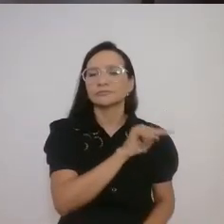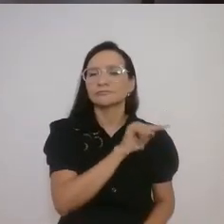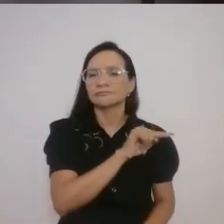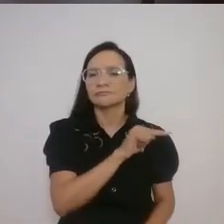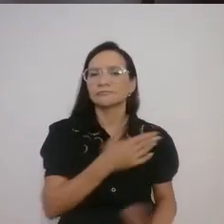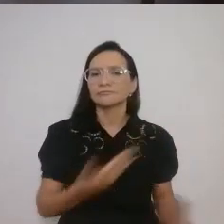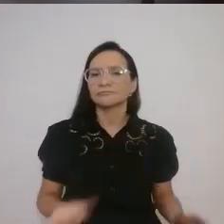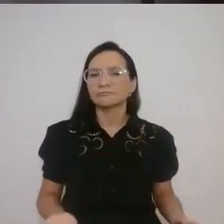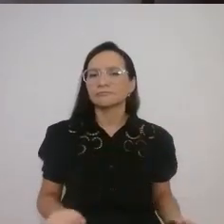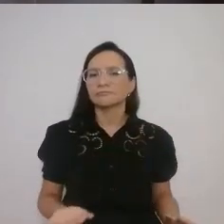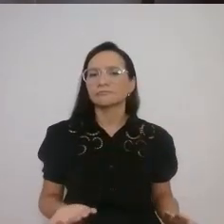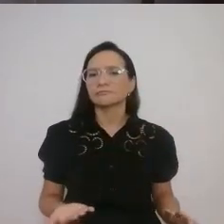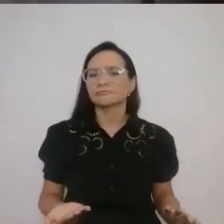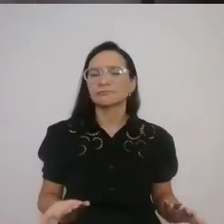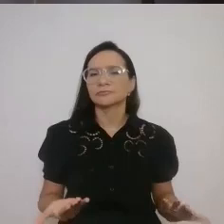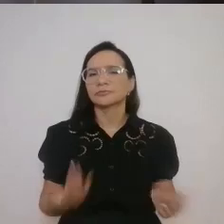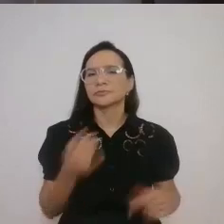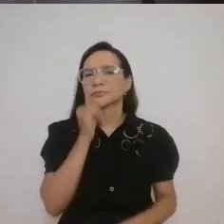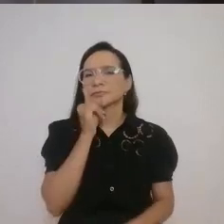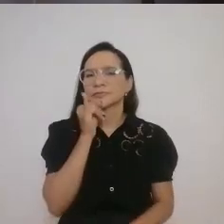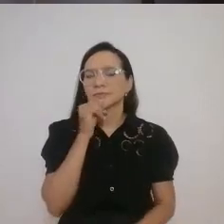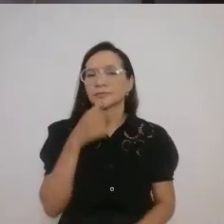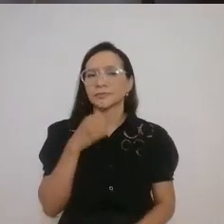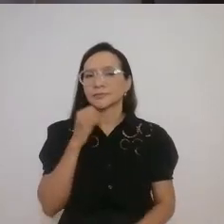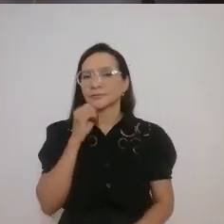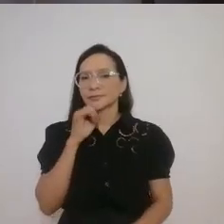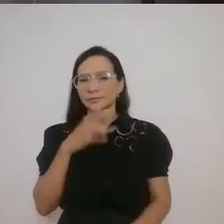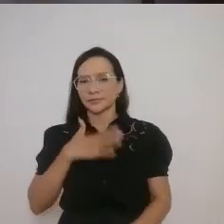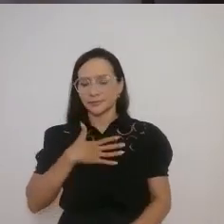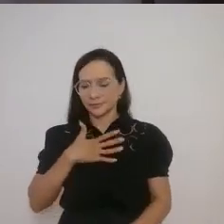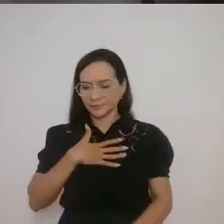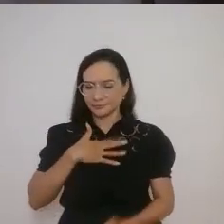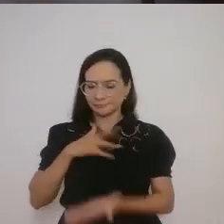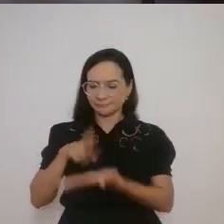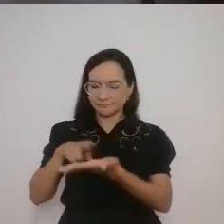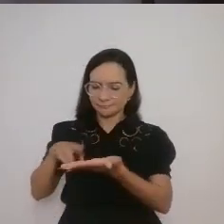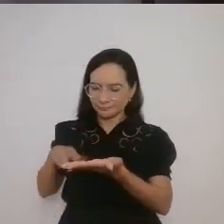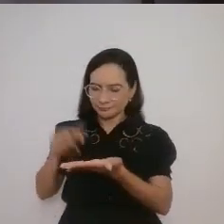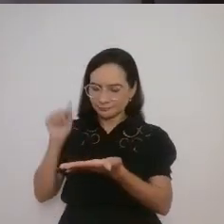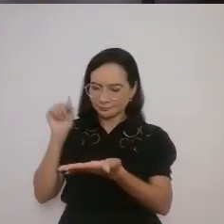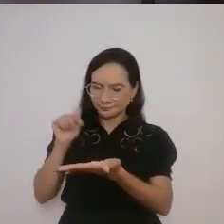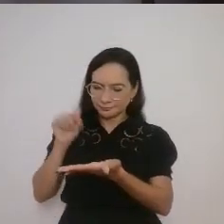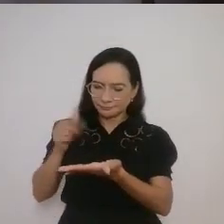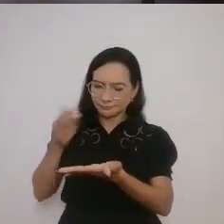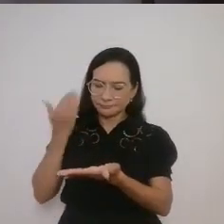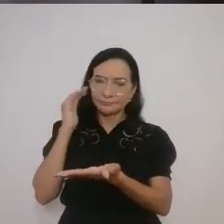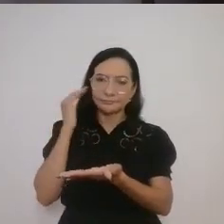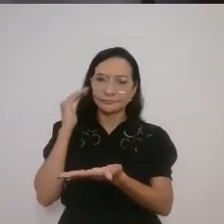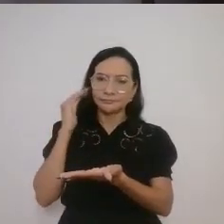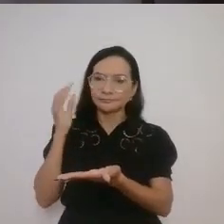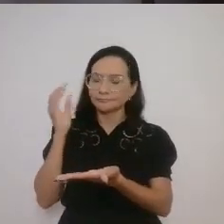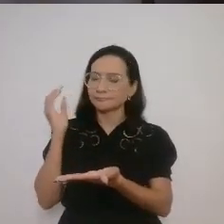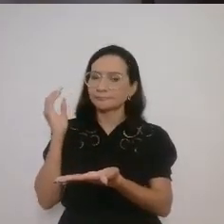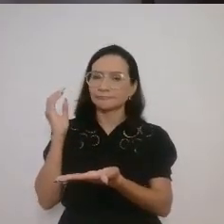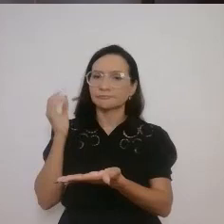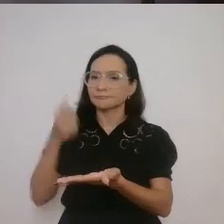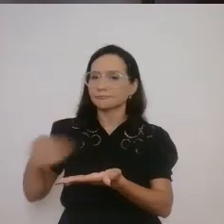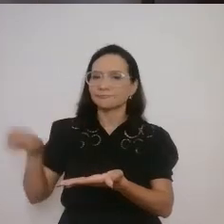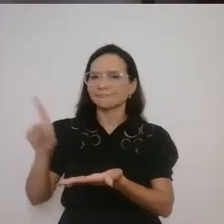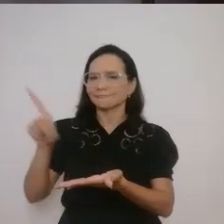questão. Porque, por exemplo, se o relator de um recurso entender que a questão não é nula, não deve ser